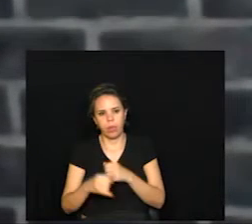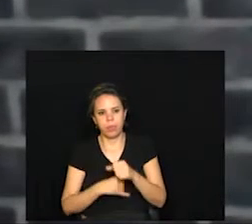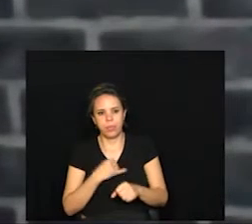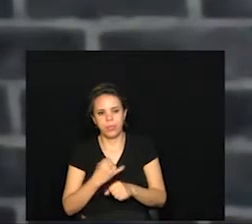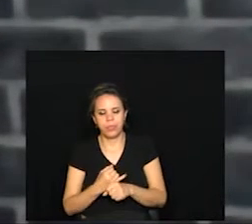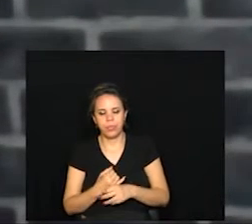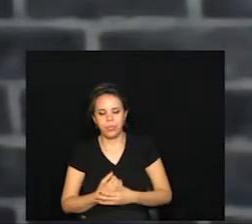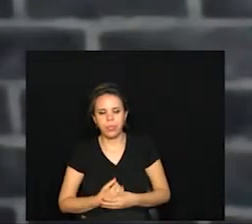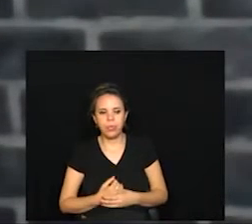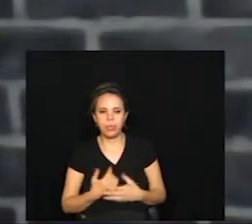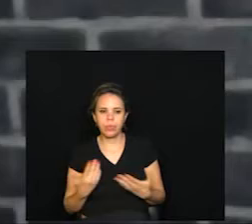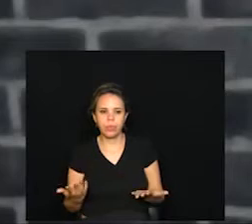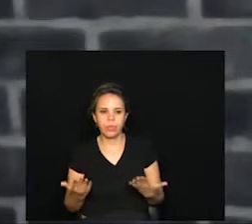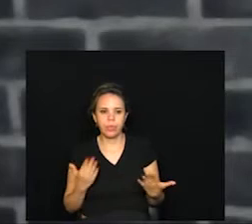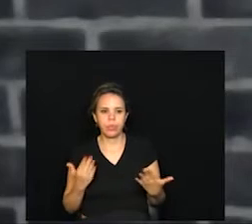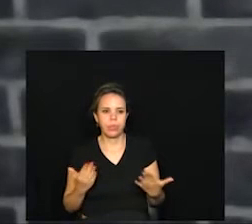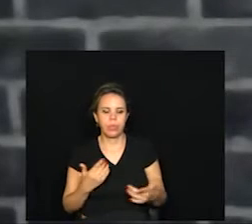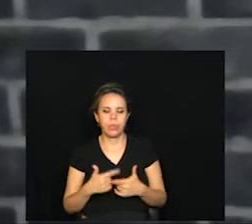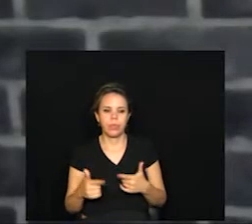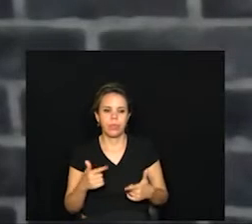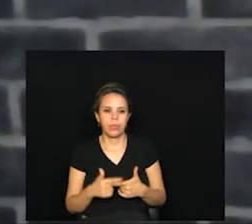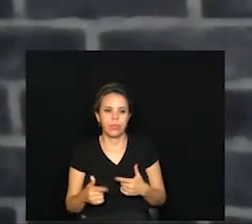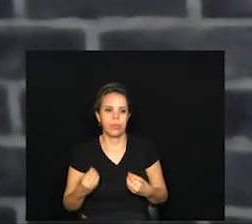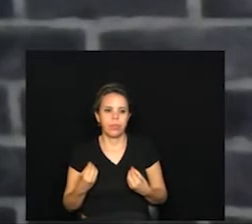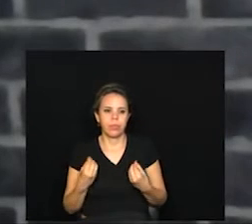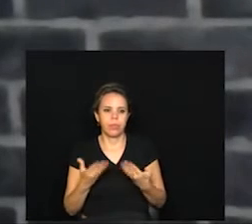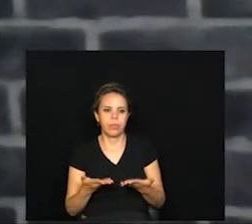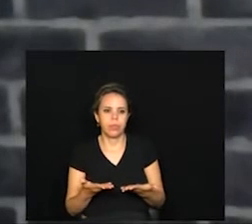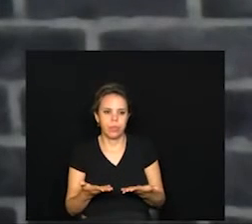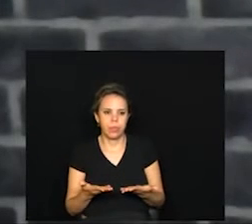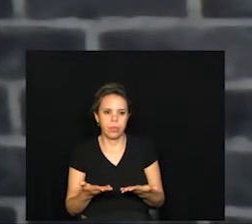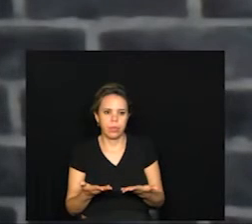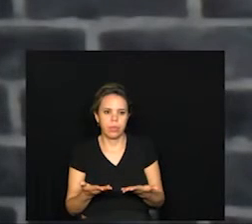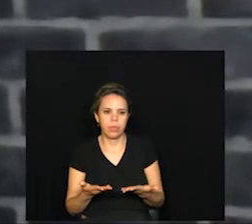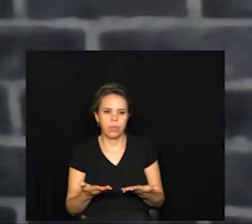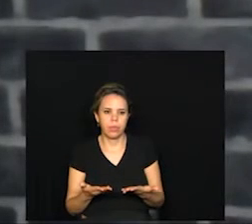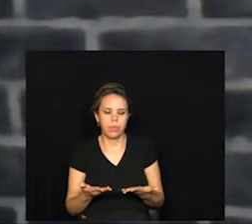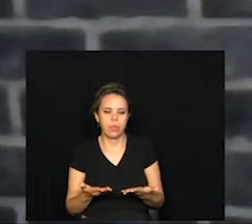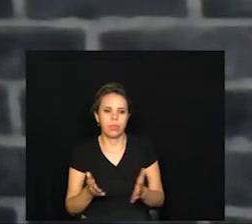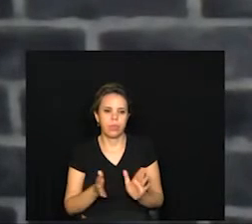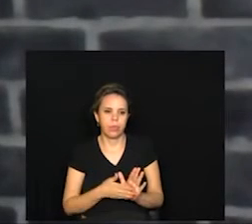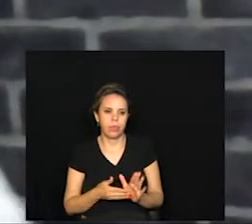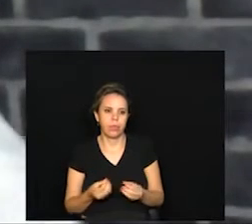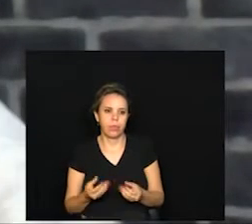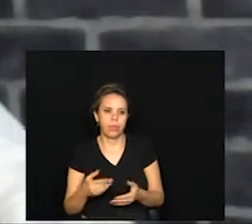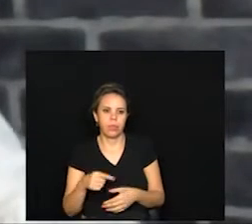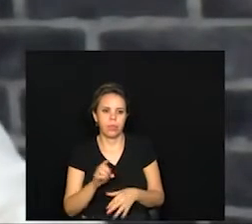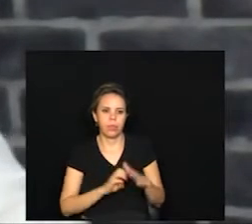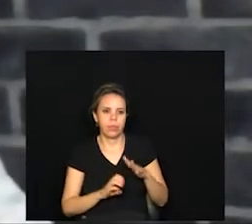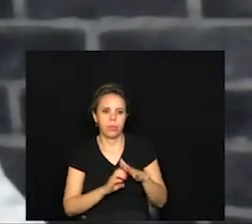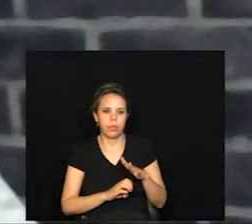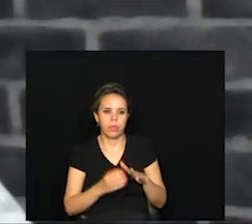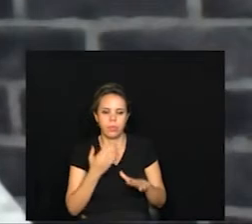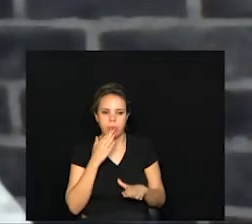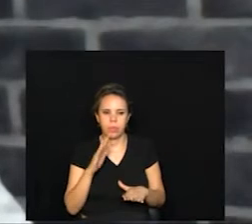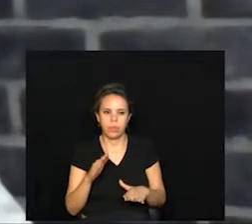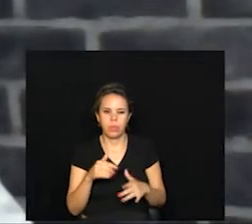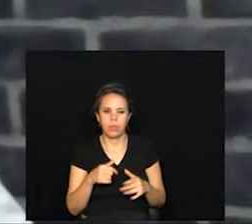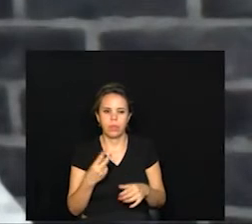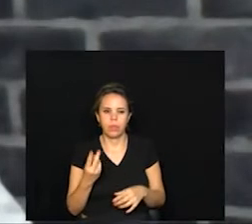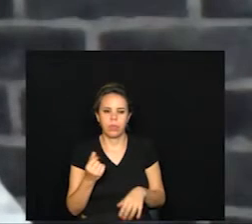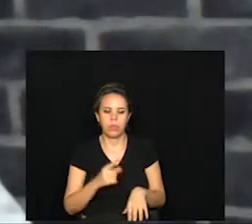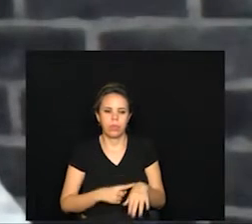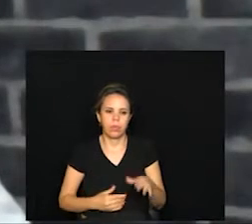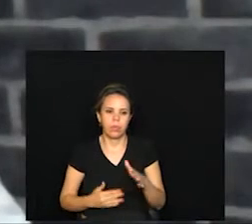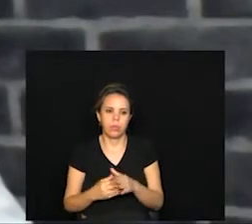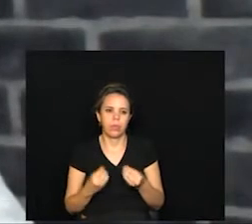internet e aí se depararam com problemas de entregas, descumprimento da oferta, empresas que prometiam um determinado prazo